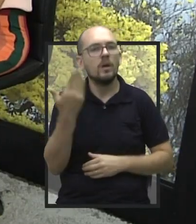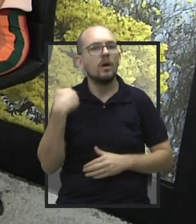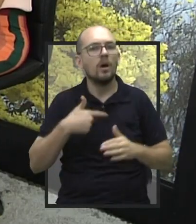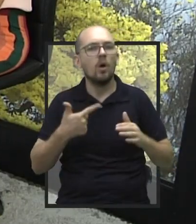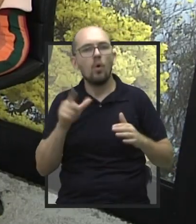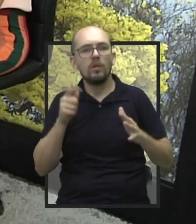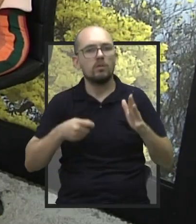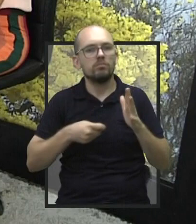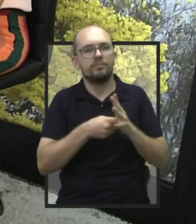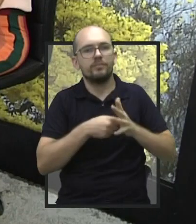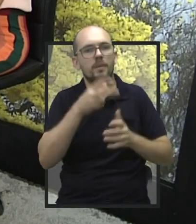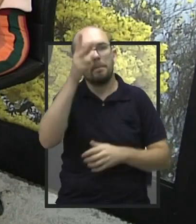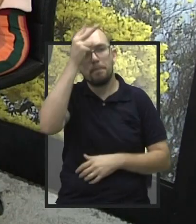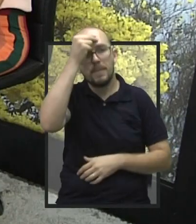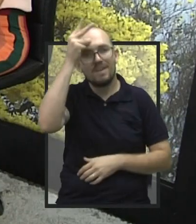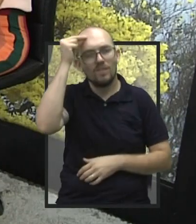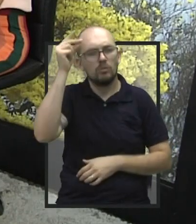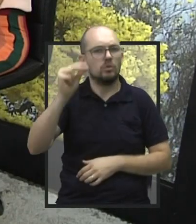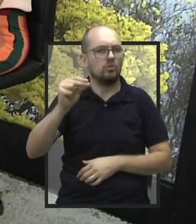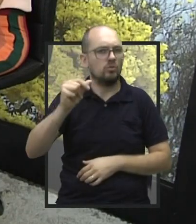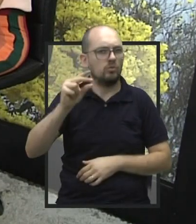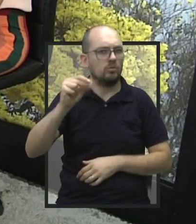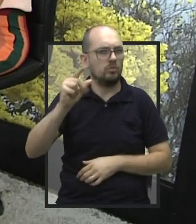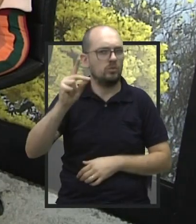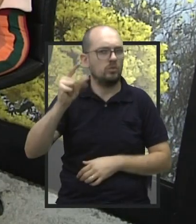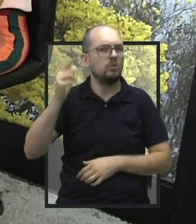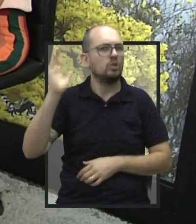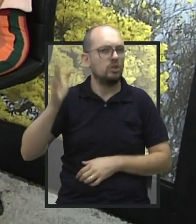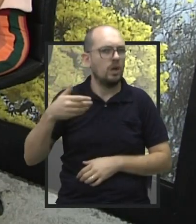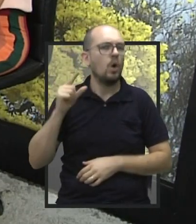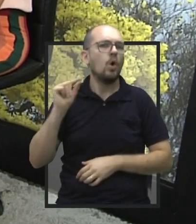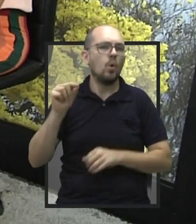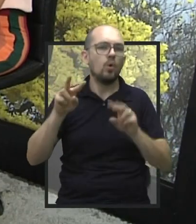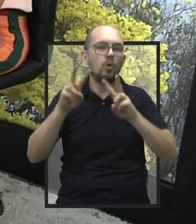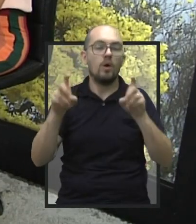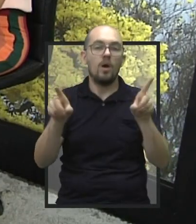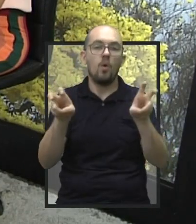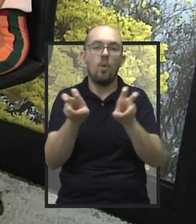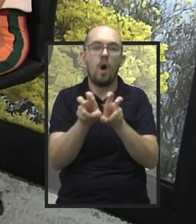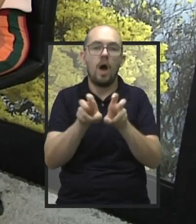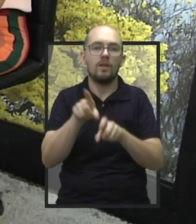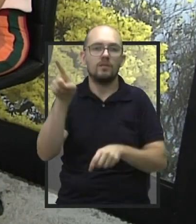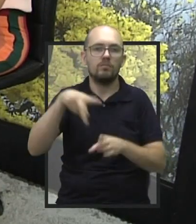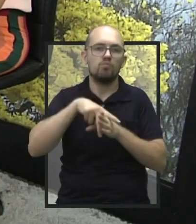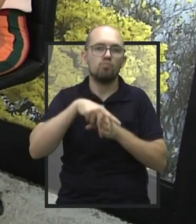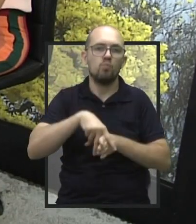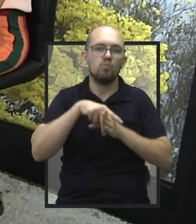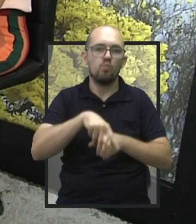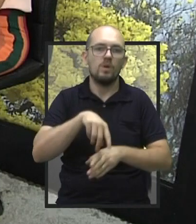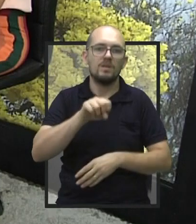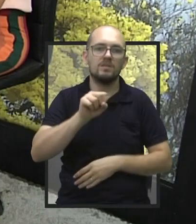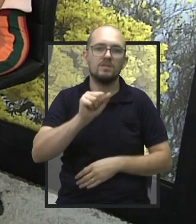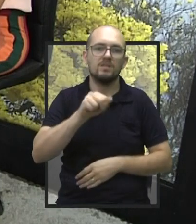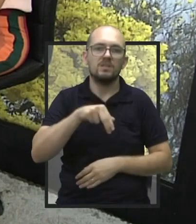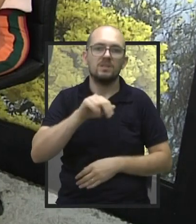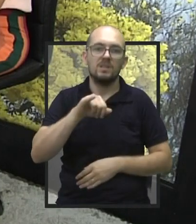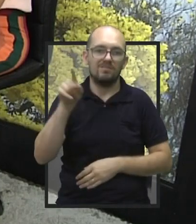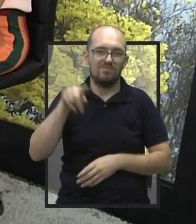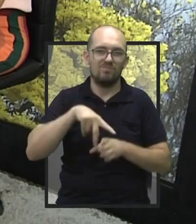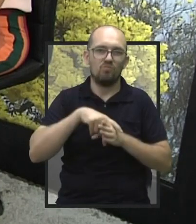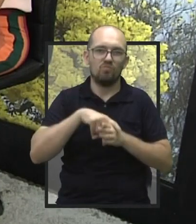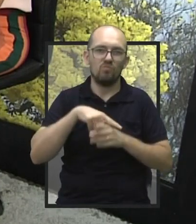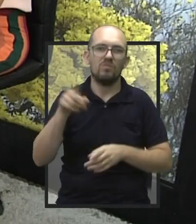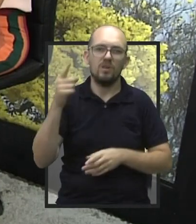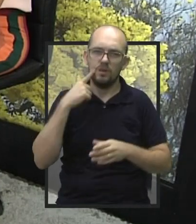fez ao prefeito que é bastante antiga, né? Que é em relação à quadra do Jardim Padre Augusto Sani. A senhora ainda está persistindo